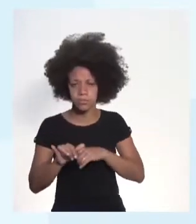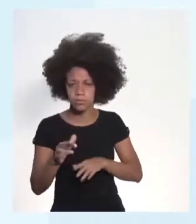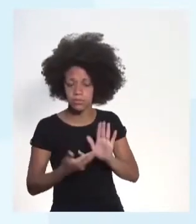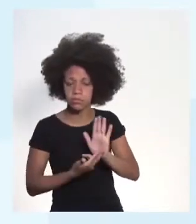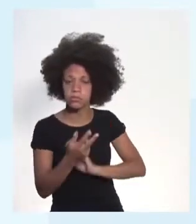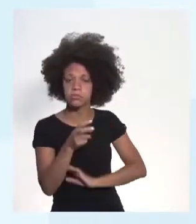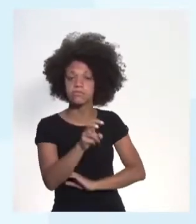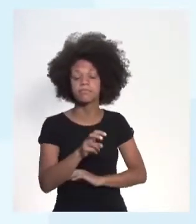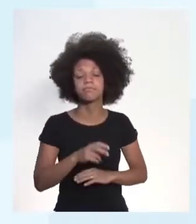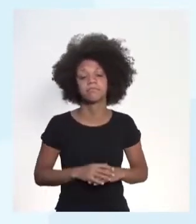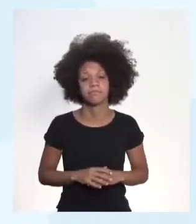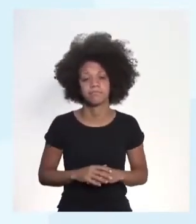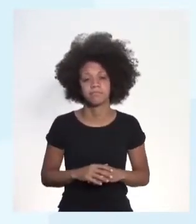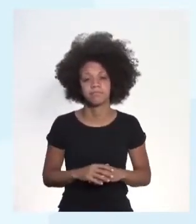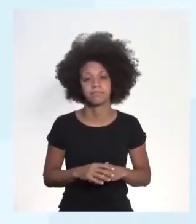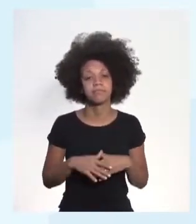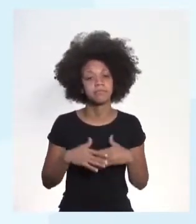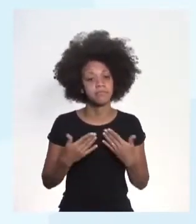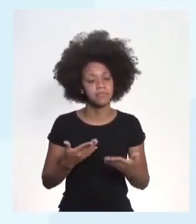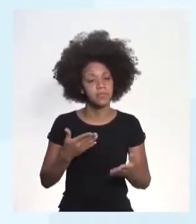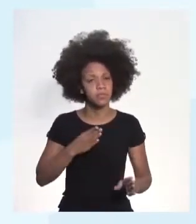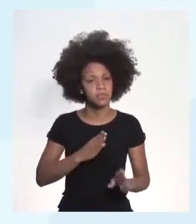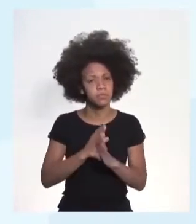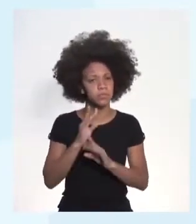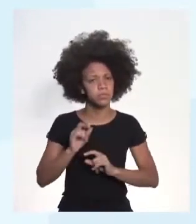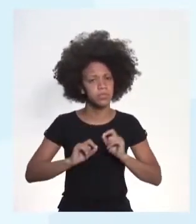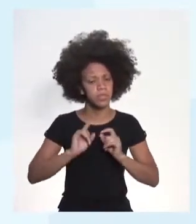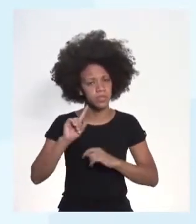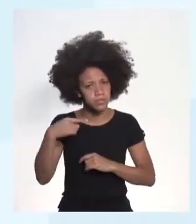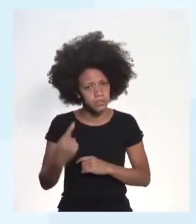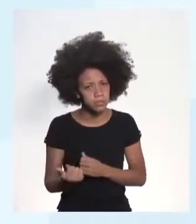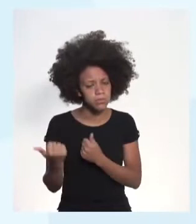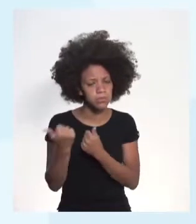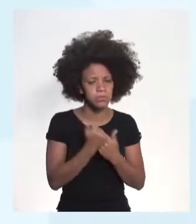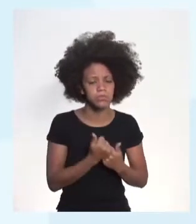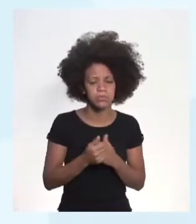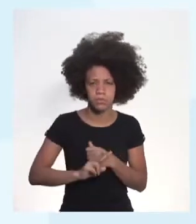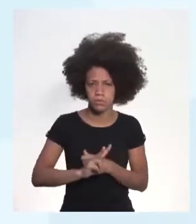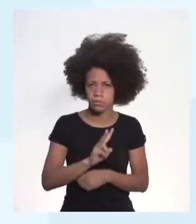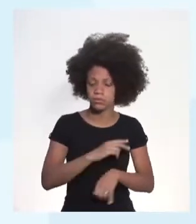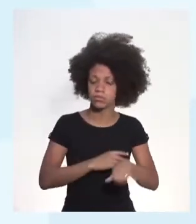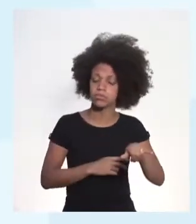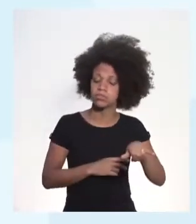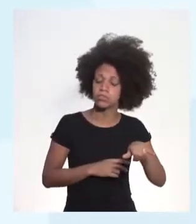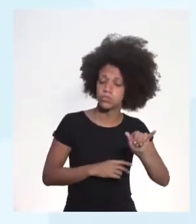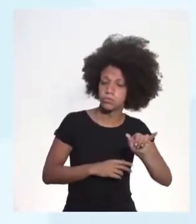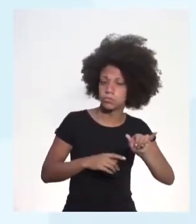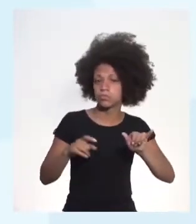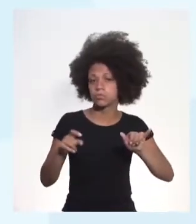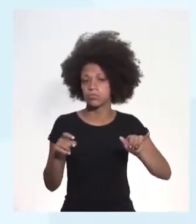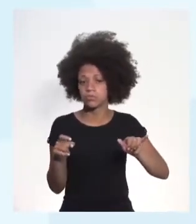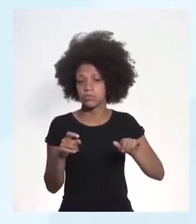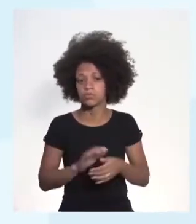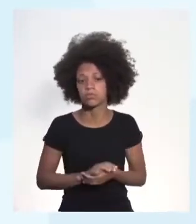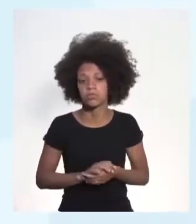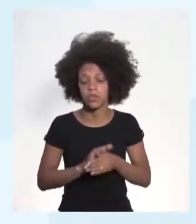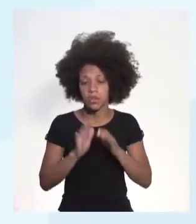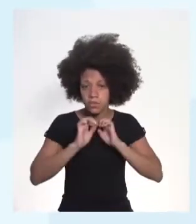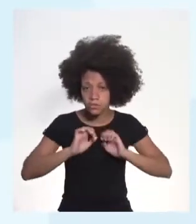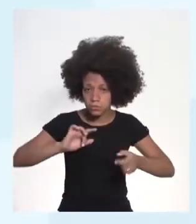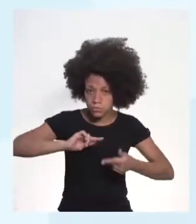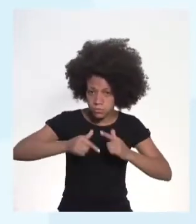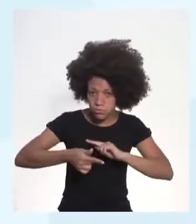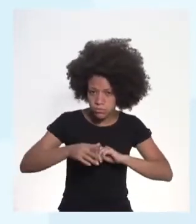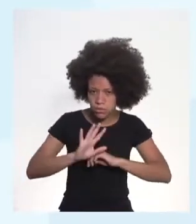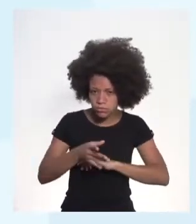Ok e toma chegamos aí depois de substituir esse valor de x e y deixou ser uma expressão algébrica você